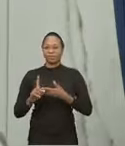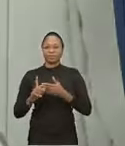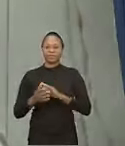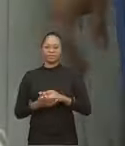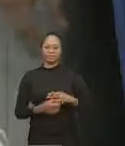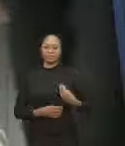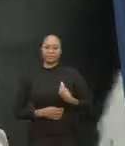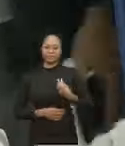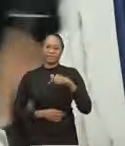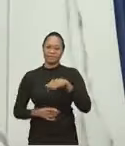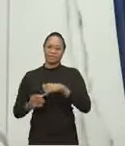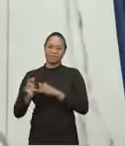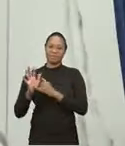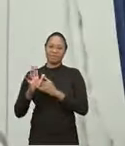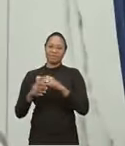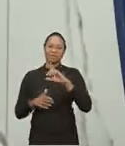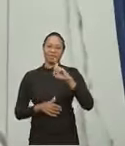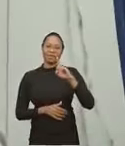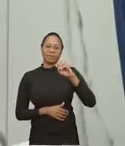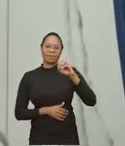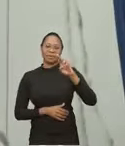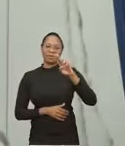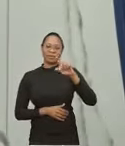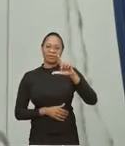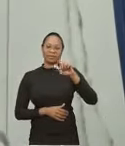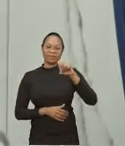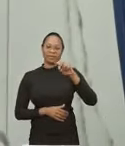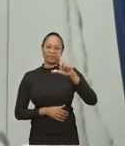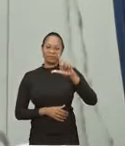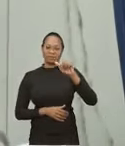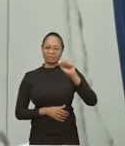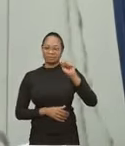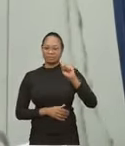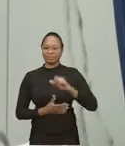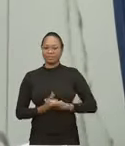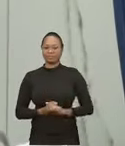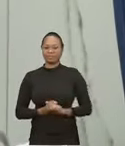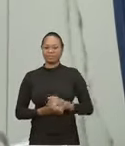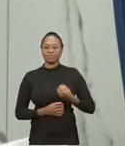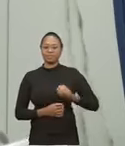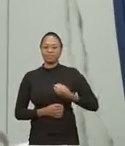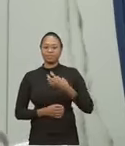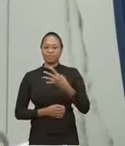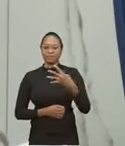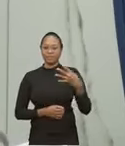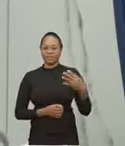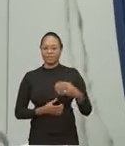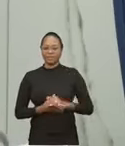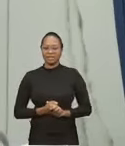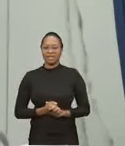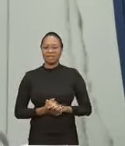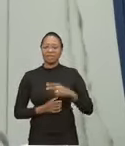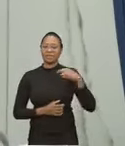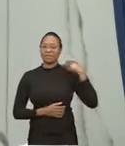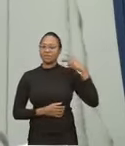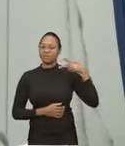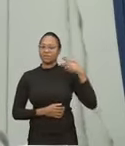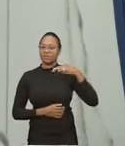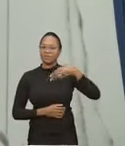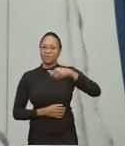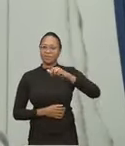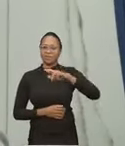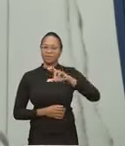senhor Carlos Douglas Barbosa Pereira. Projeto de resolução de número 042/2023, de autoria do vereador Mar de